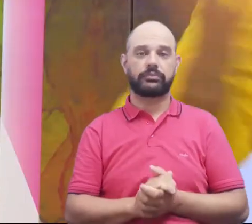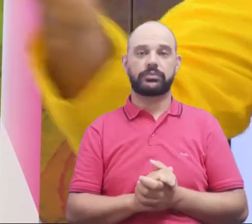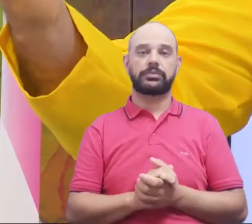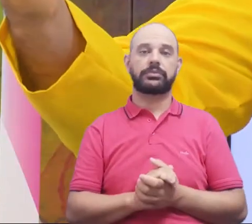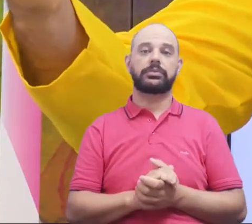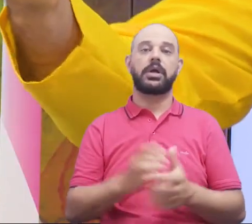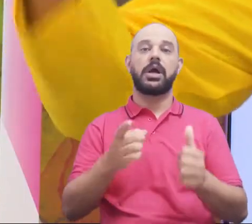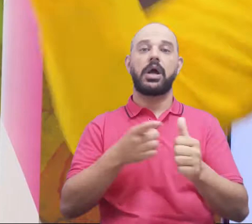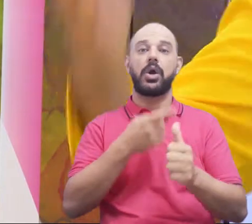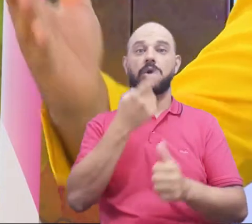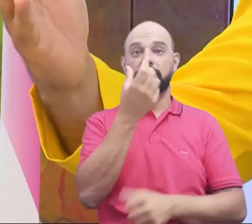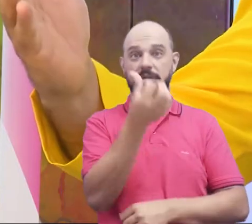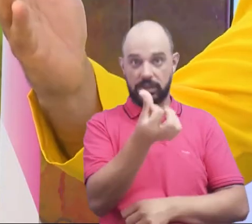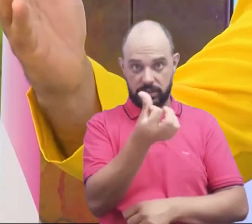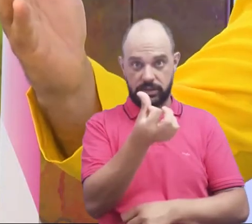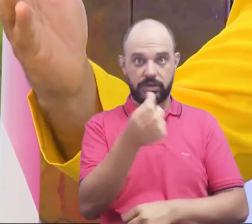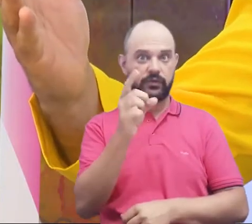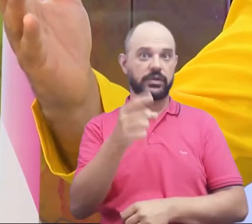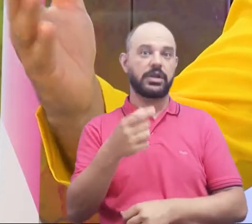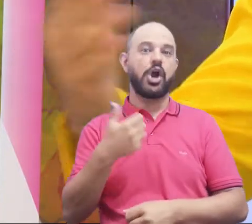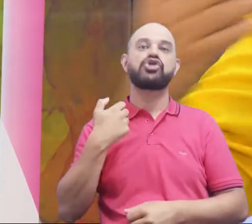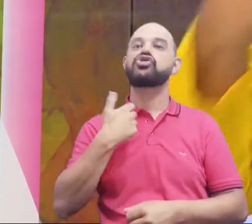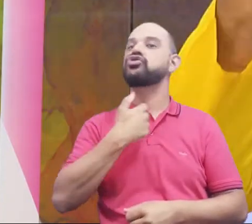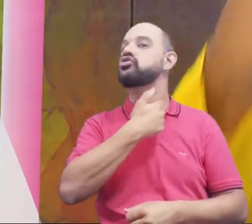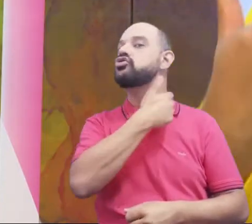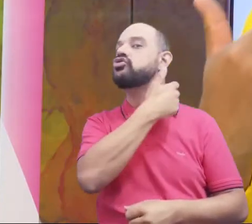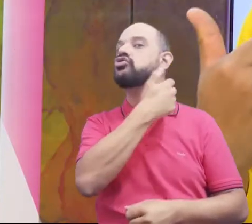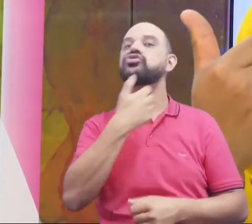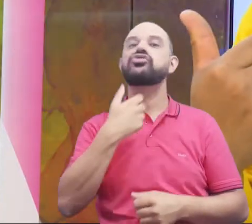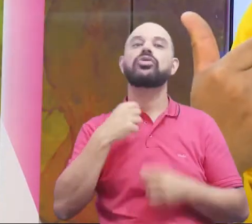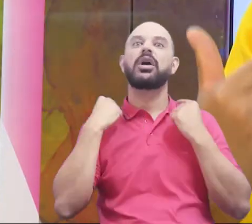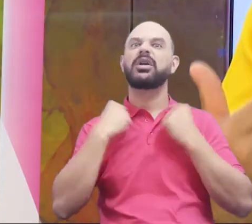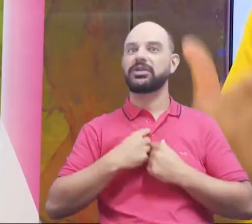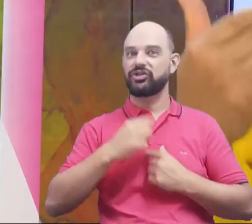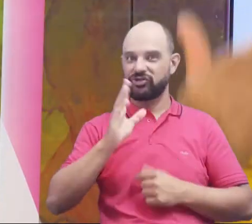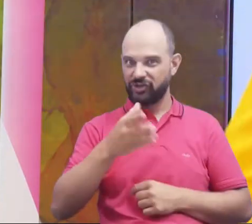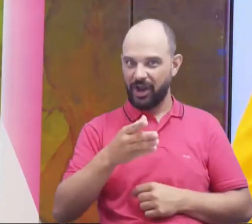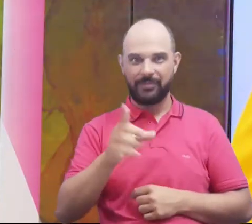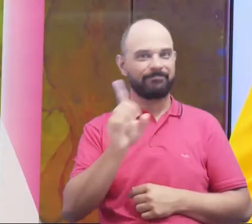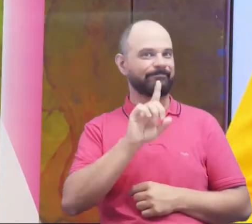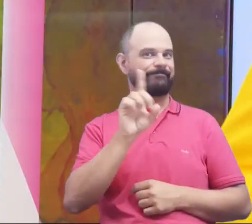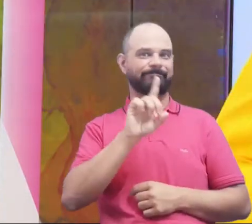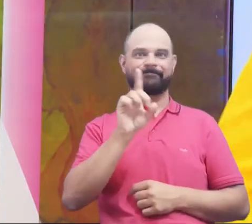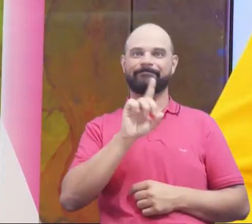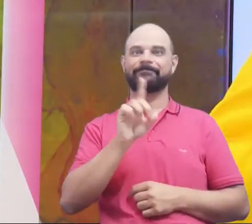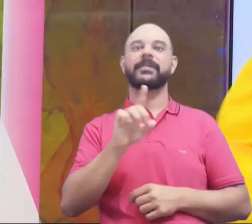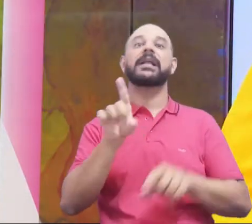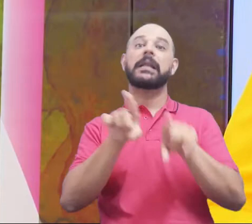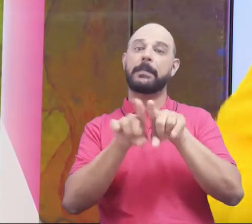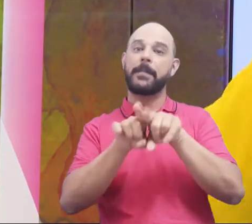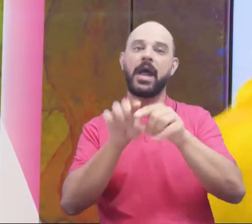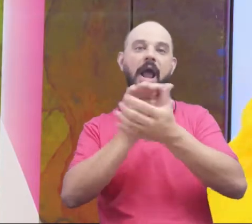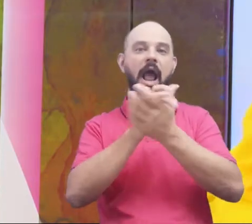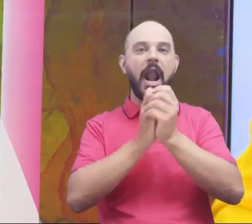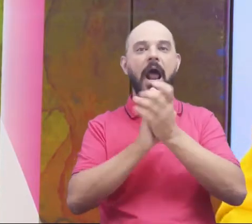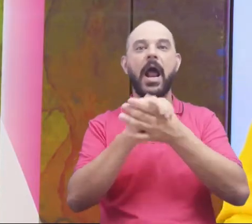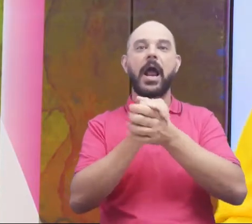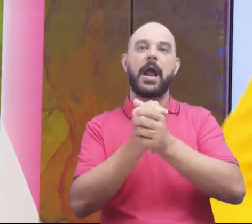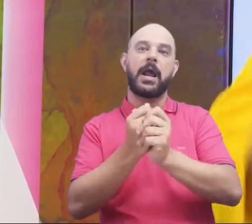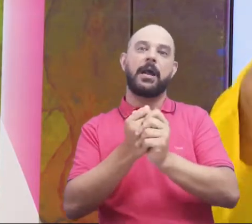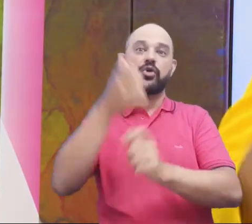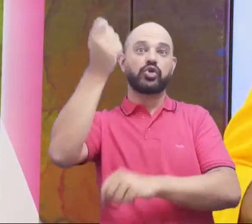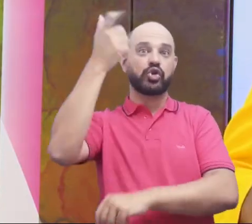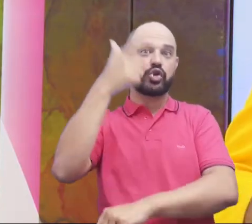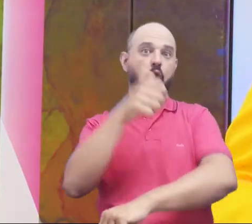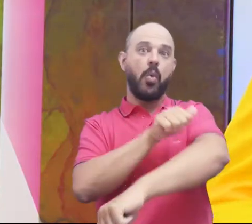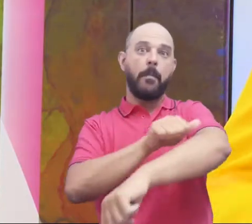E número 6, nunca passe perfume quando já estiver com a peça. O mesmo vale para cremes, hidratantes, filtro solar.